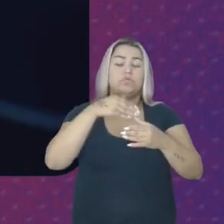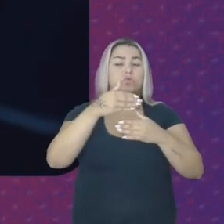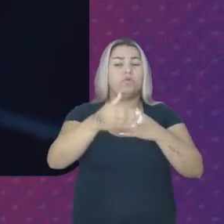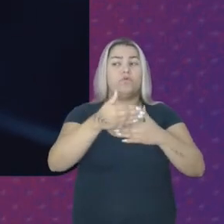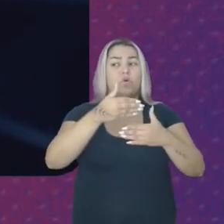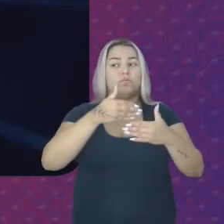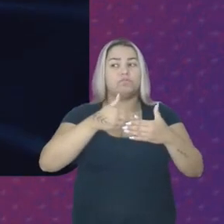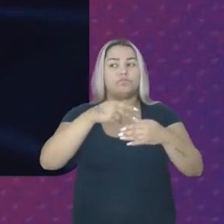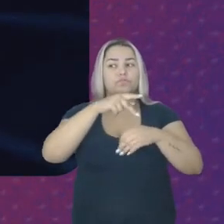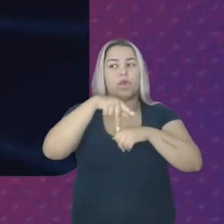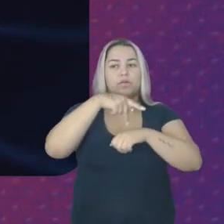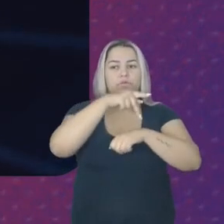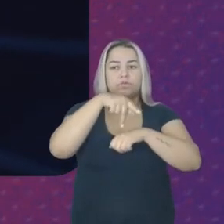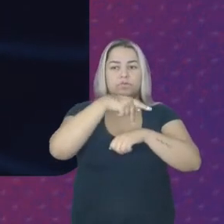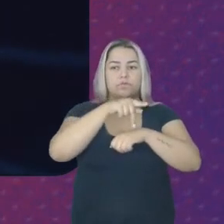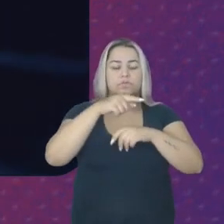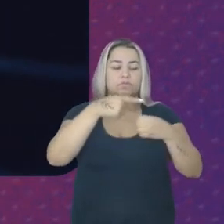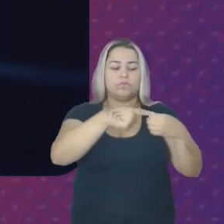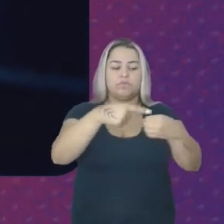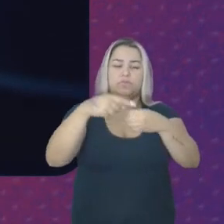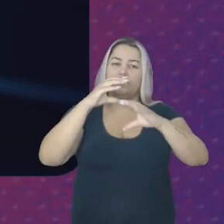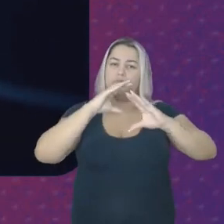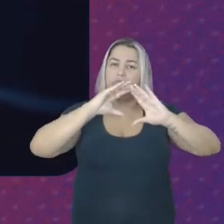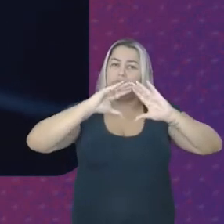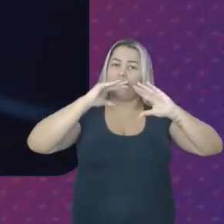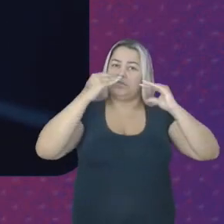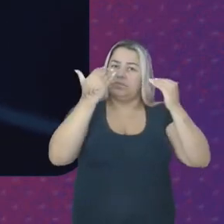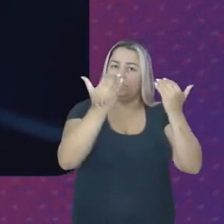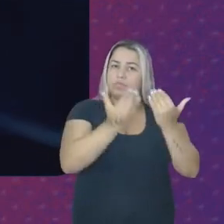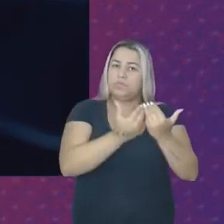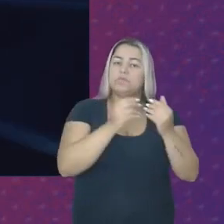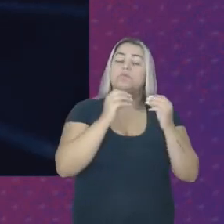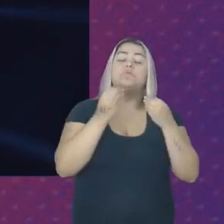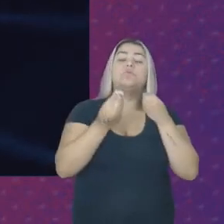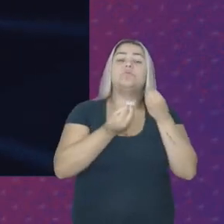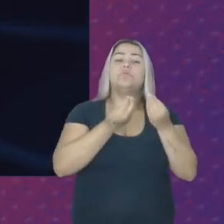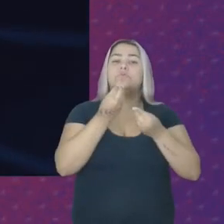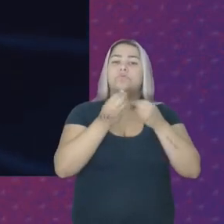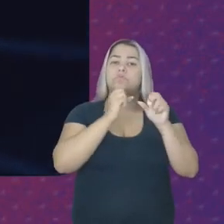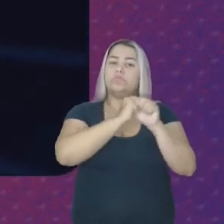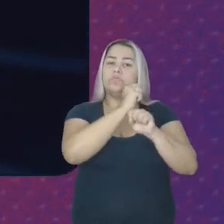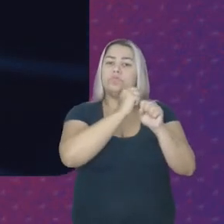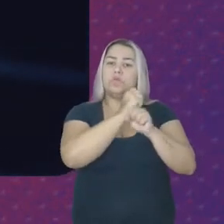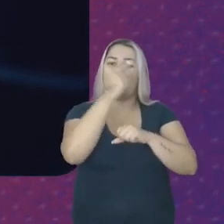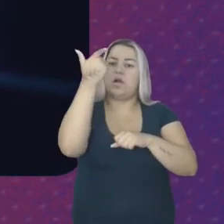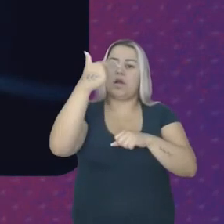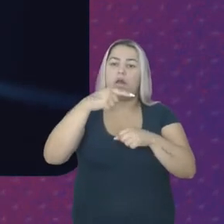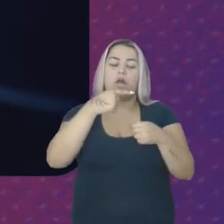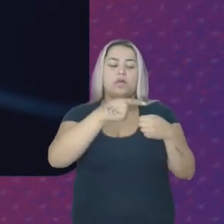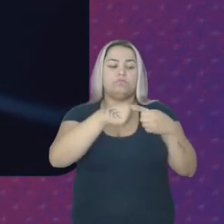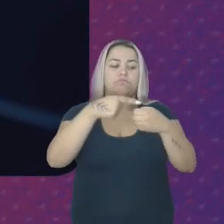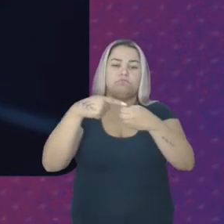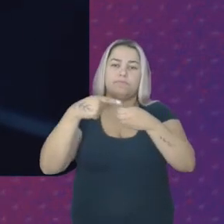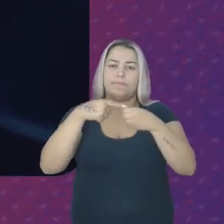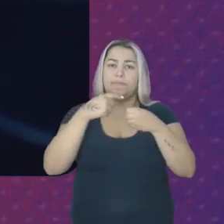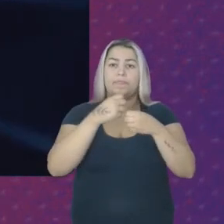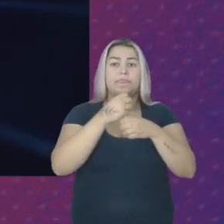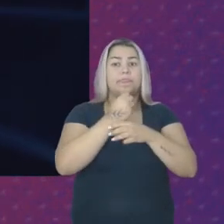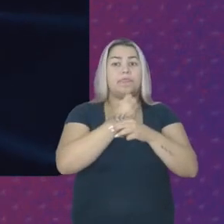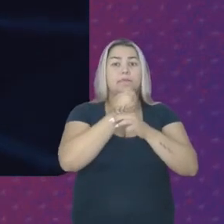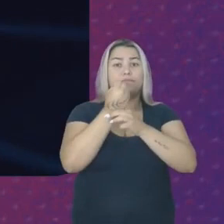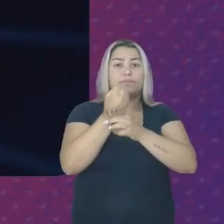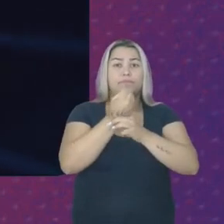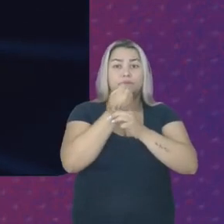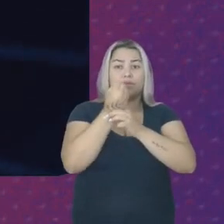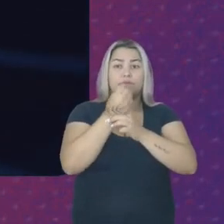países. Trata sobre as cidades e as comunidades sustentáveis, como é que nós vamos construir cidades mais sustentáveis, sem